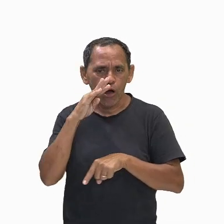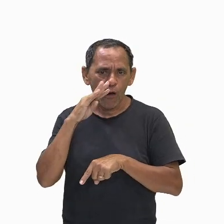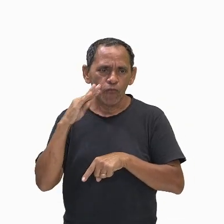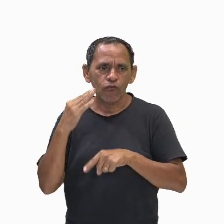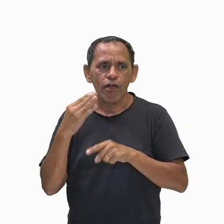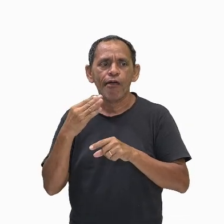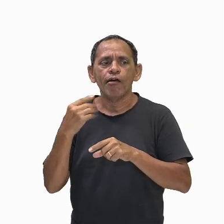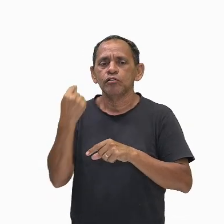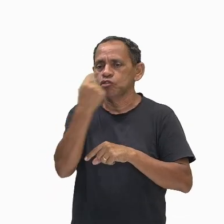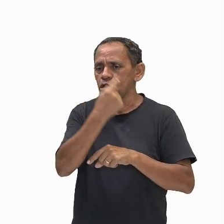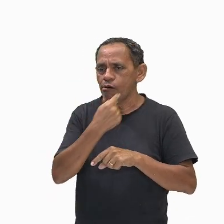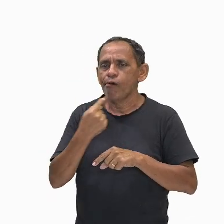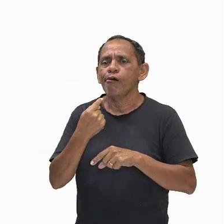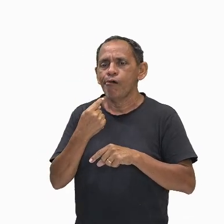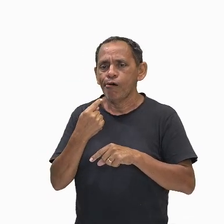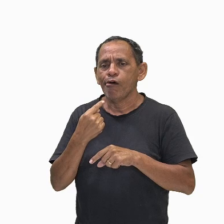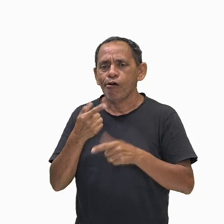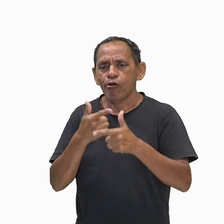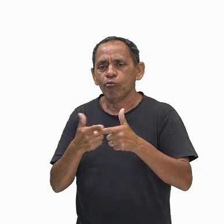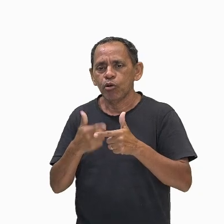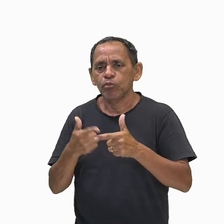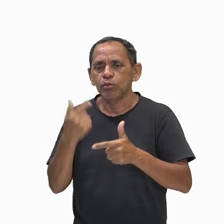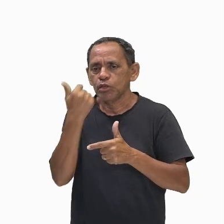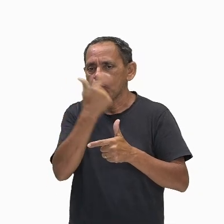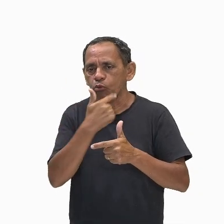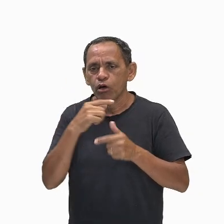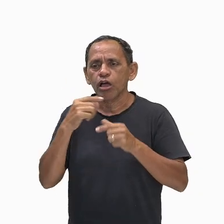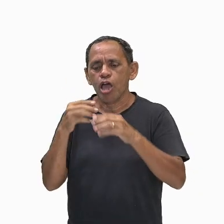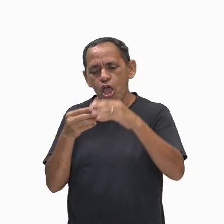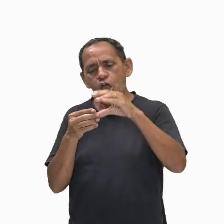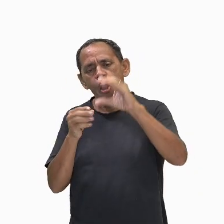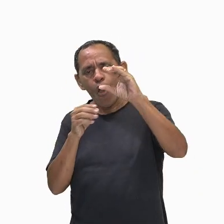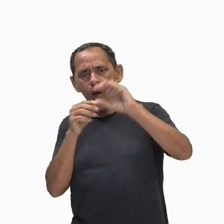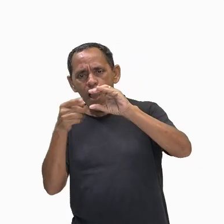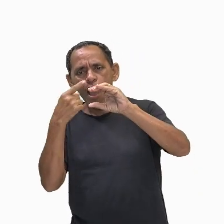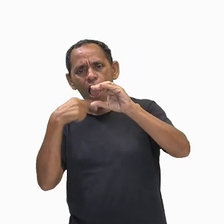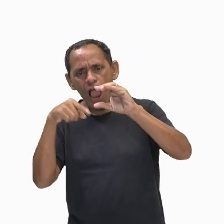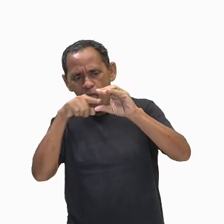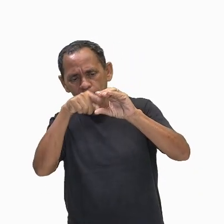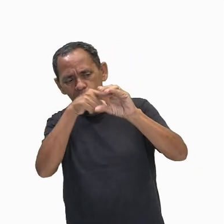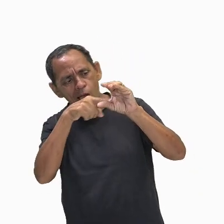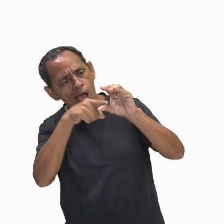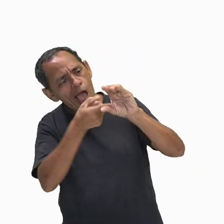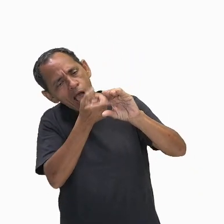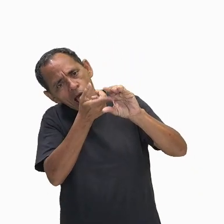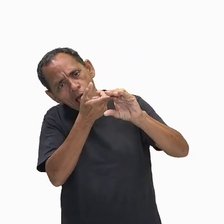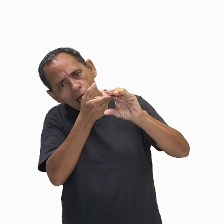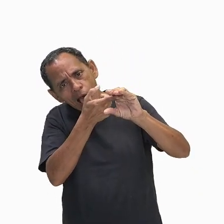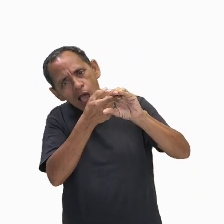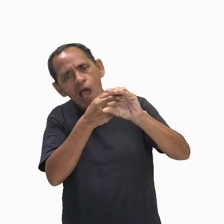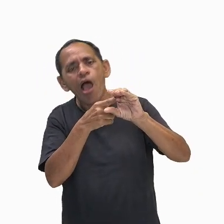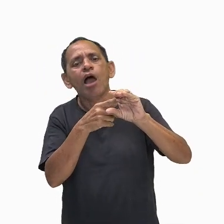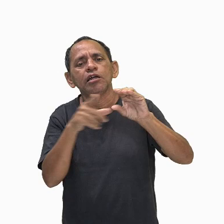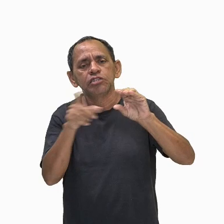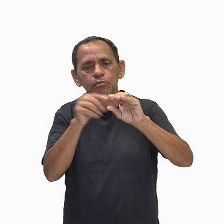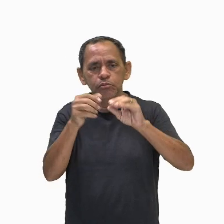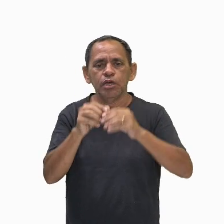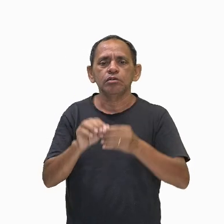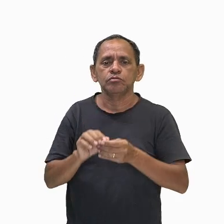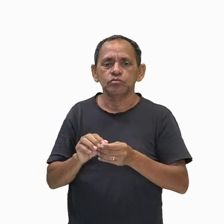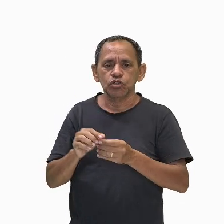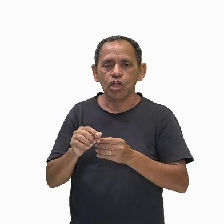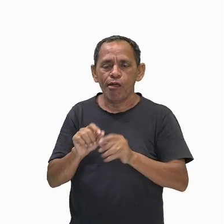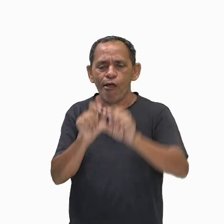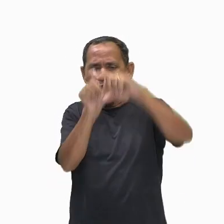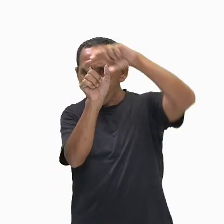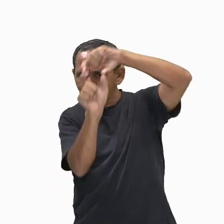congênitos que afetam o lábio superior ou o palato. E defeitos do tubo neural, que incluem a espinha